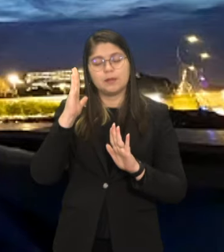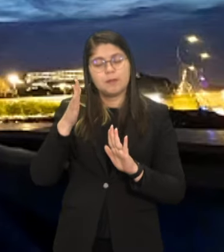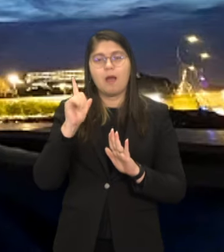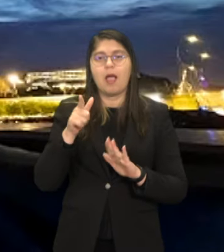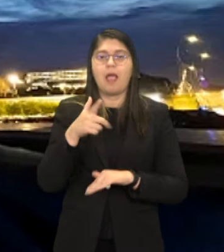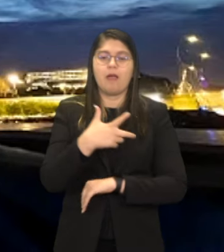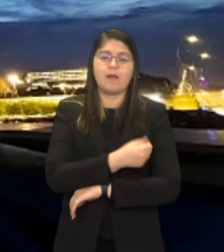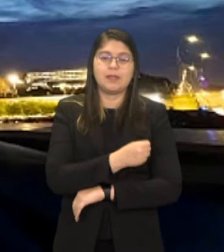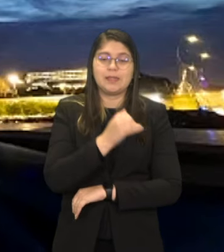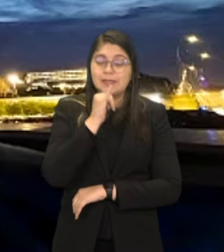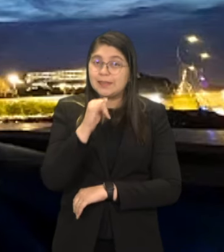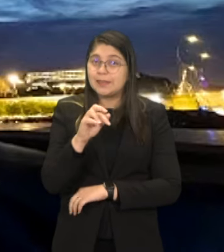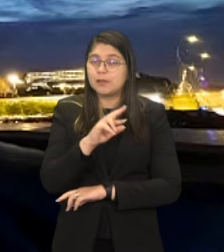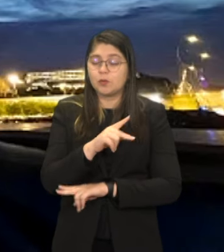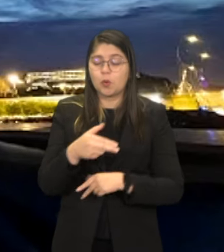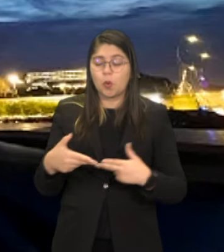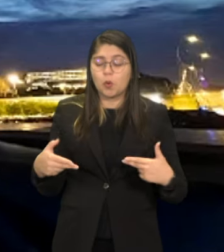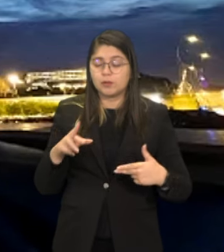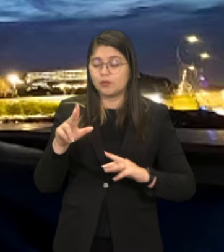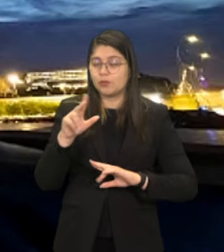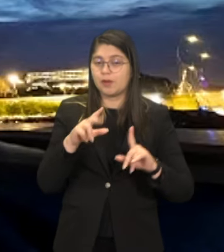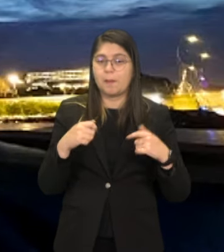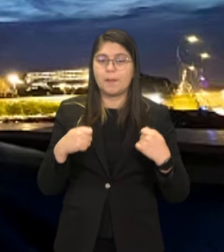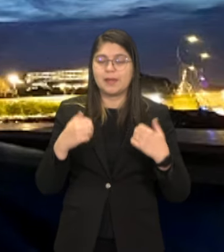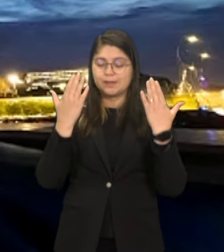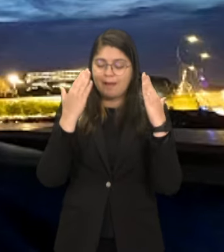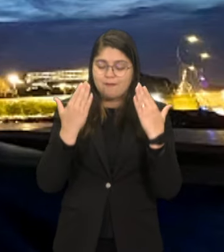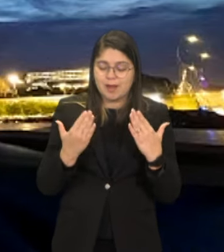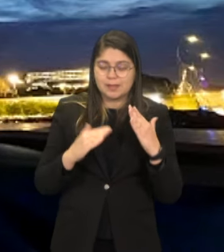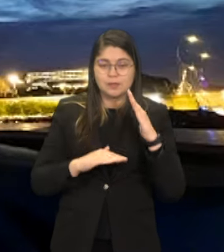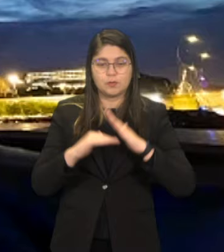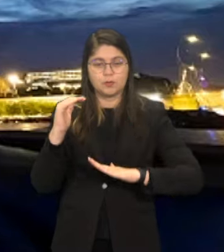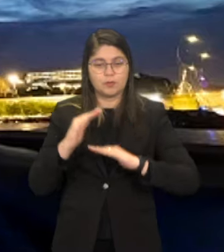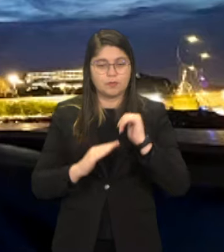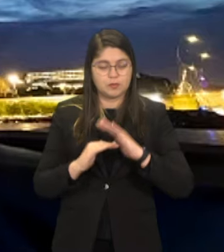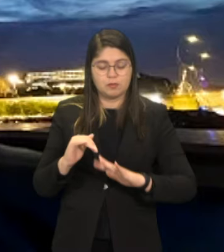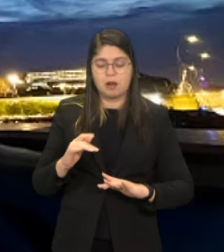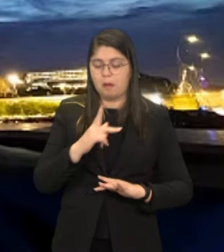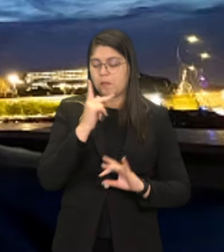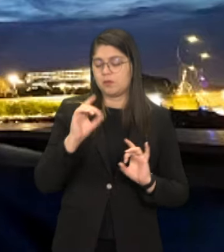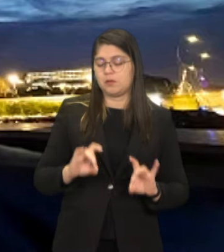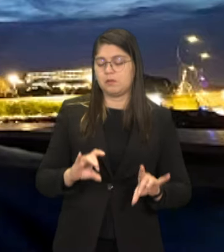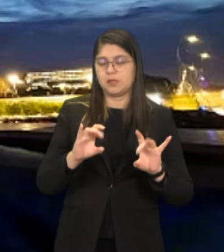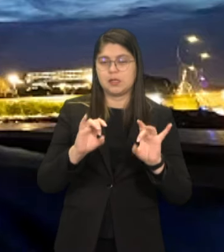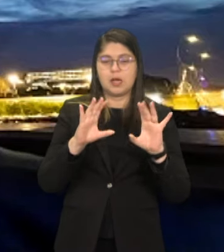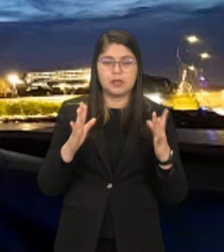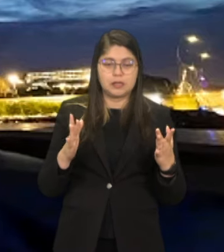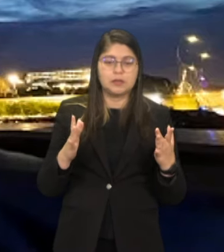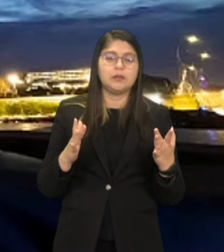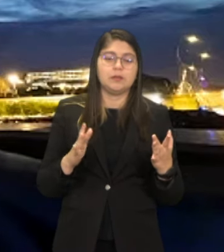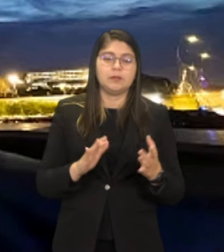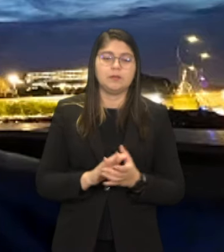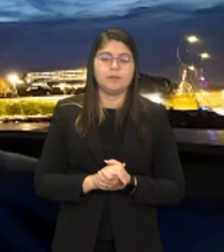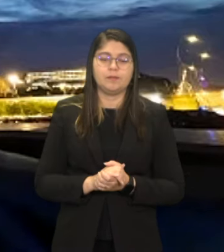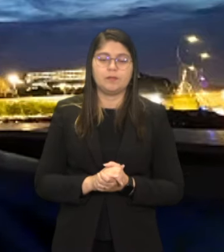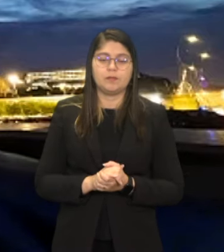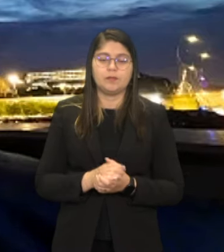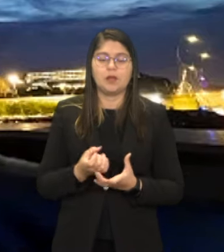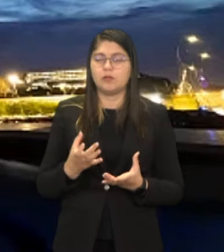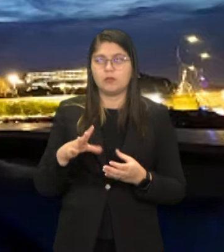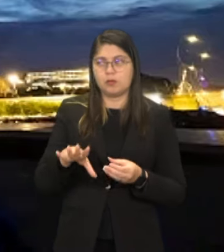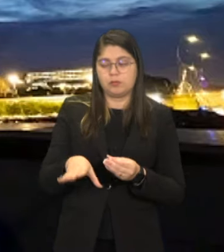situação diferente depende de uma avaliação de um profissional, de um especialista correspondente em sentido contrário. Só queria fazer